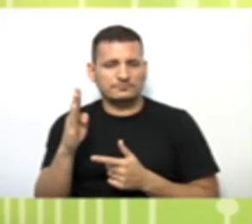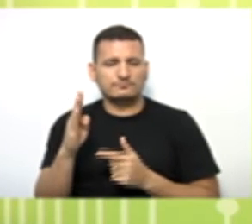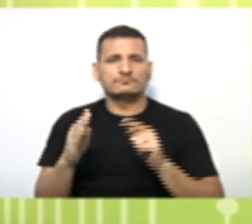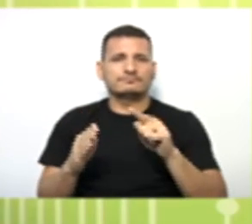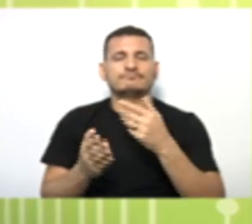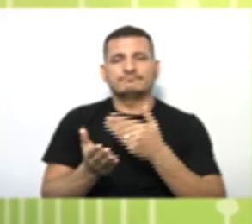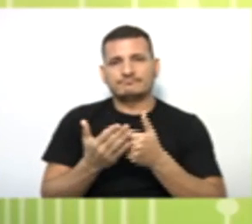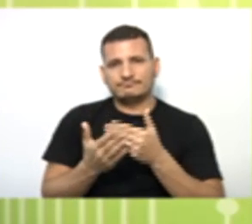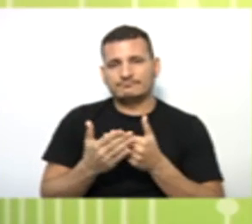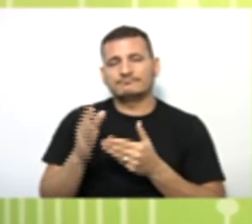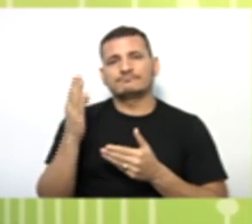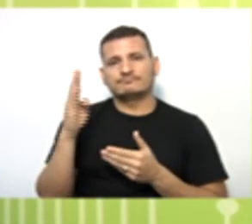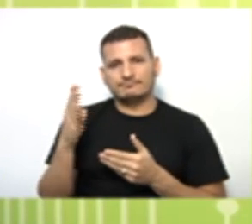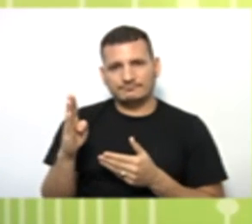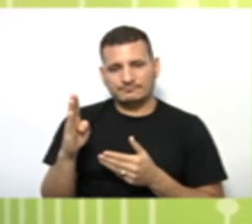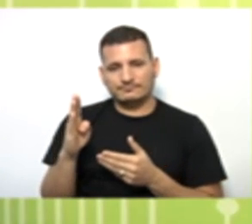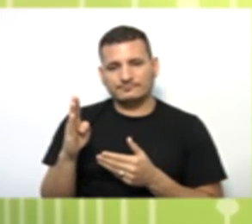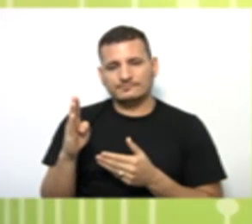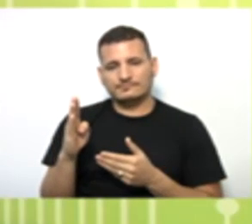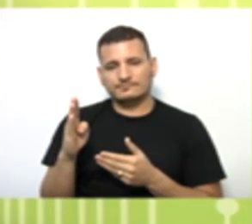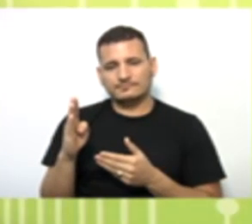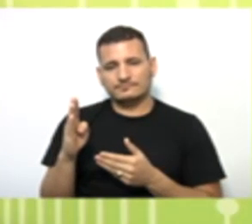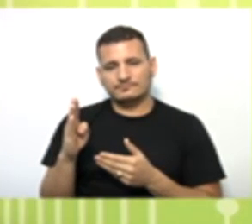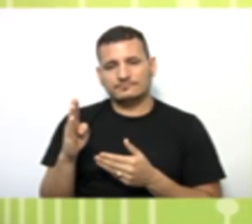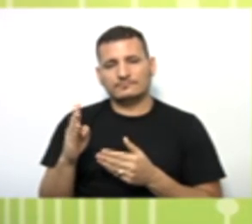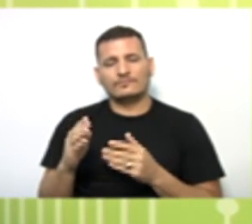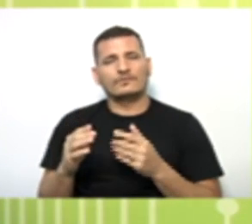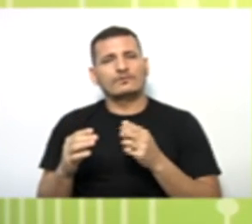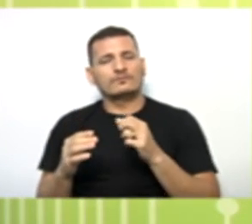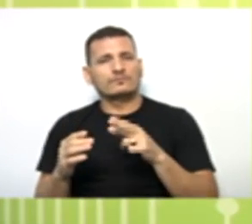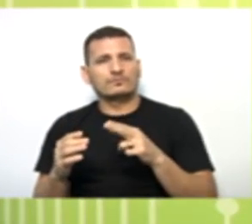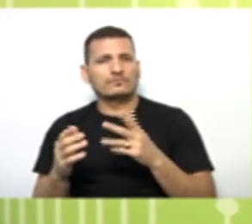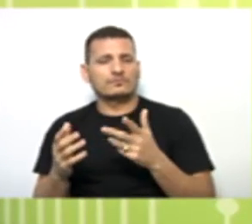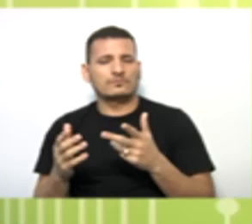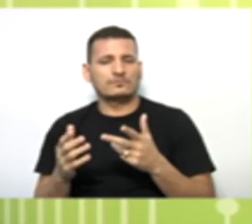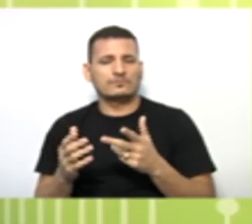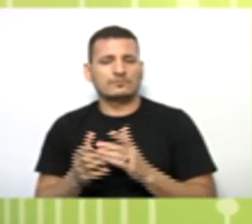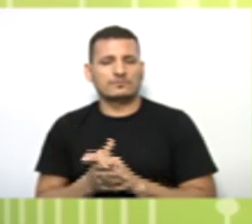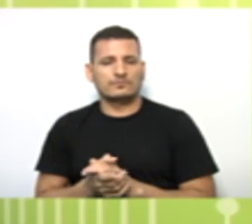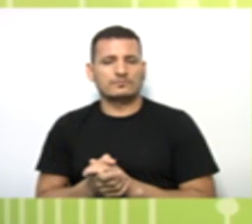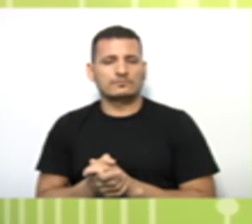Você vai ter que estudar aquela situação biológica, poder... Poxa, professor, eu vou fazer um